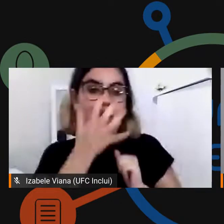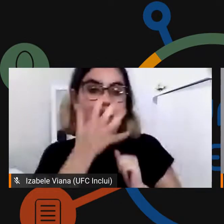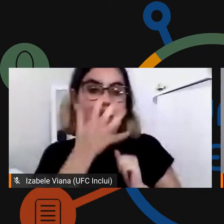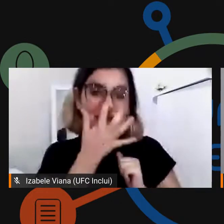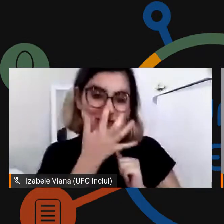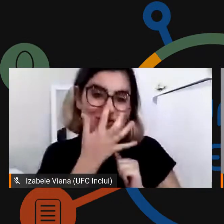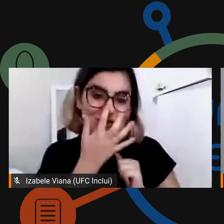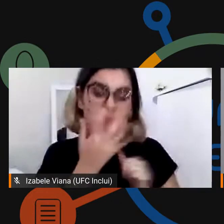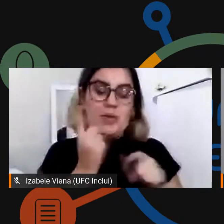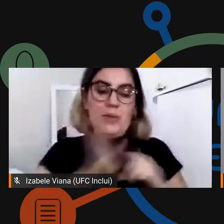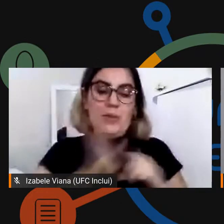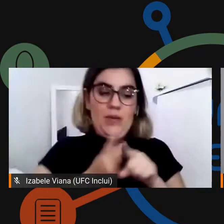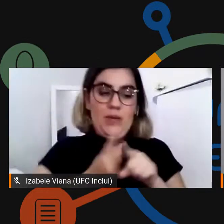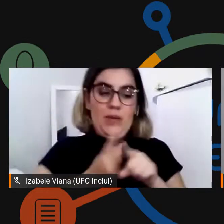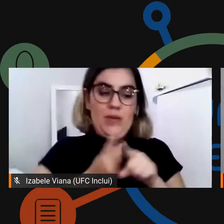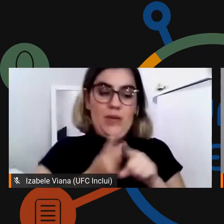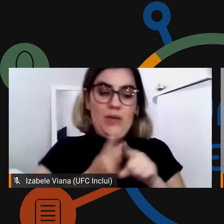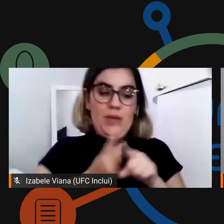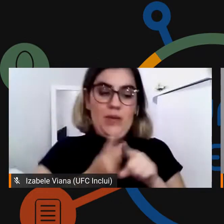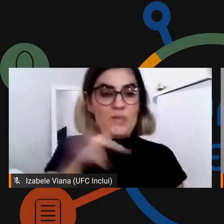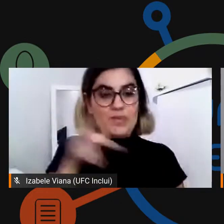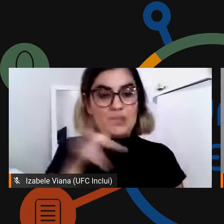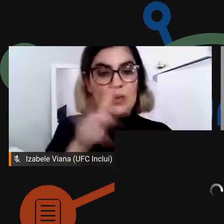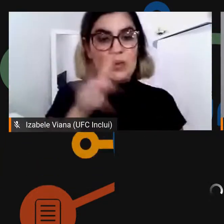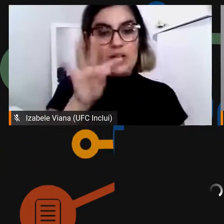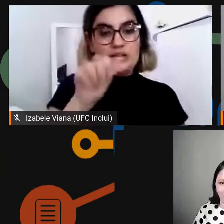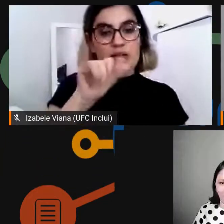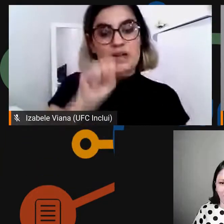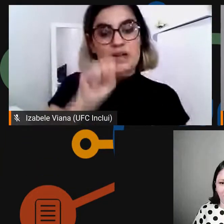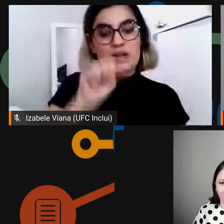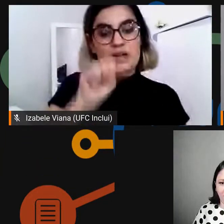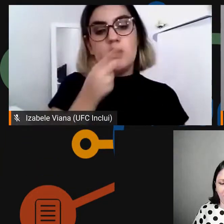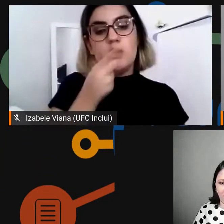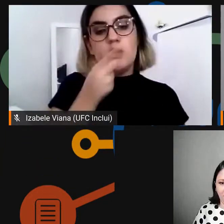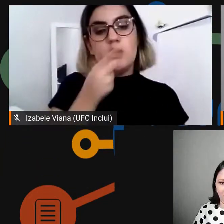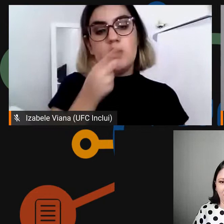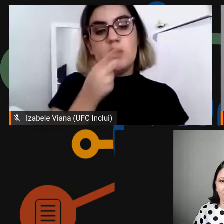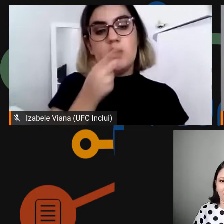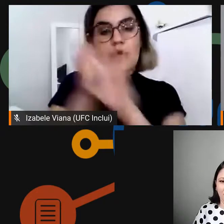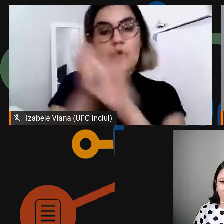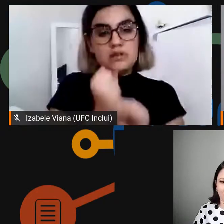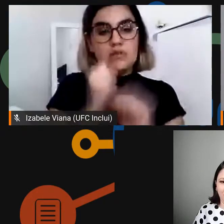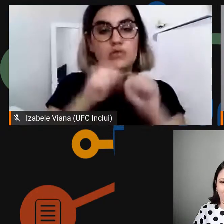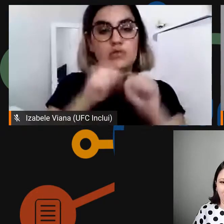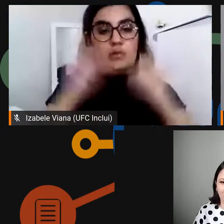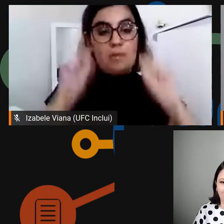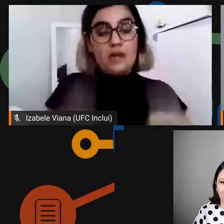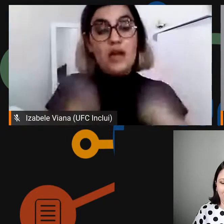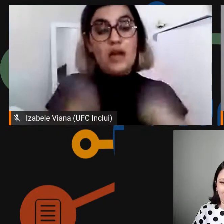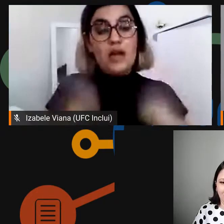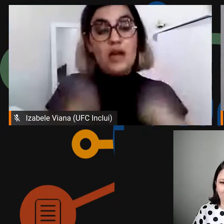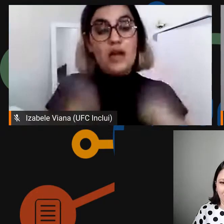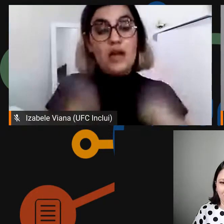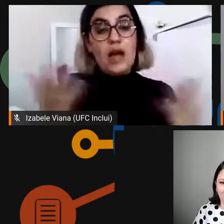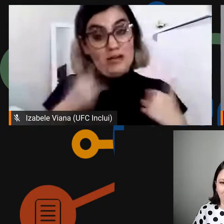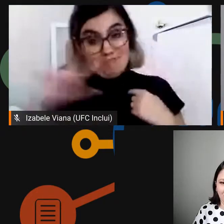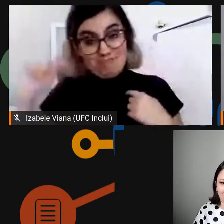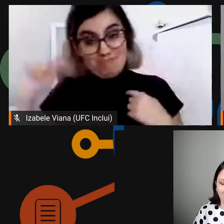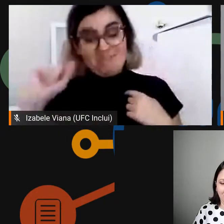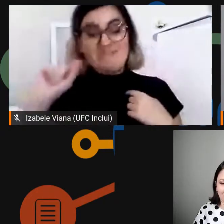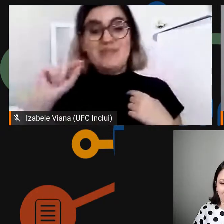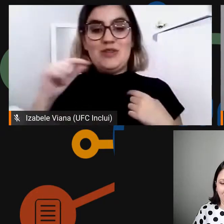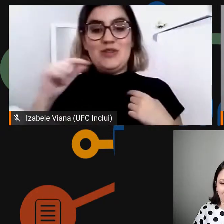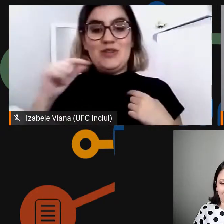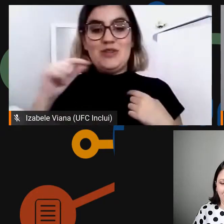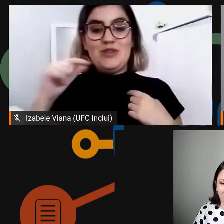sobre revisão sistemática. Eu me despeço por aqui, desejando a todos um ótimo evento, e vou aqui ficar na plateia acompanhando a palestra da professora